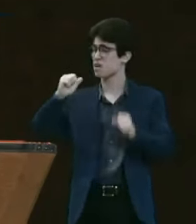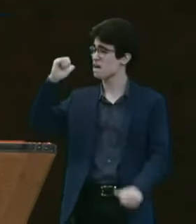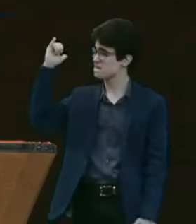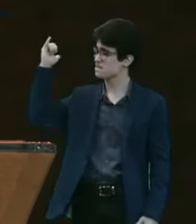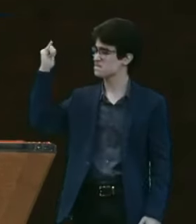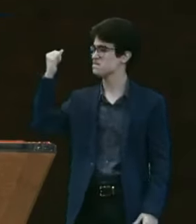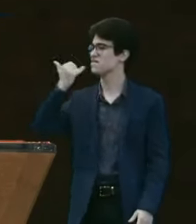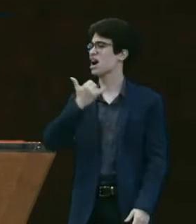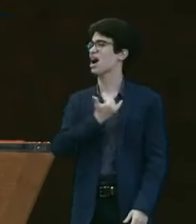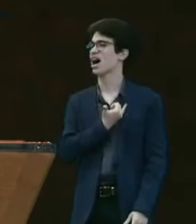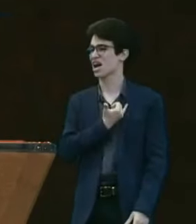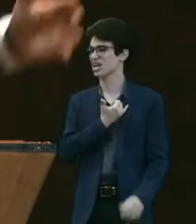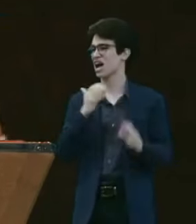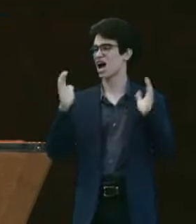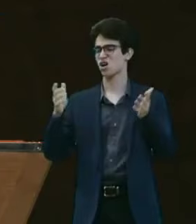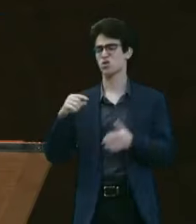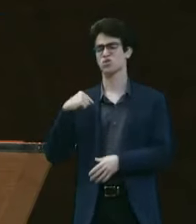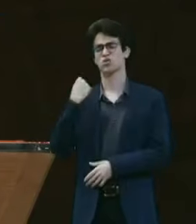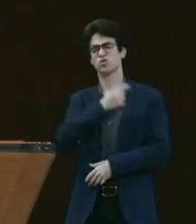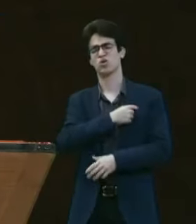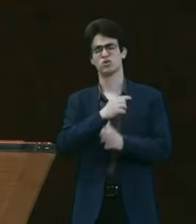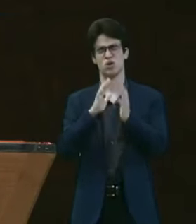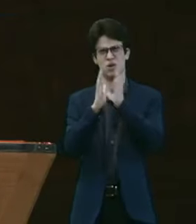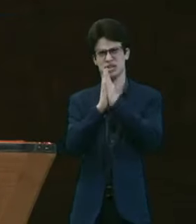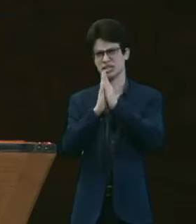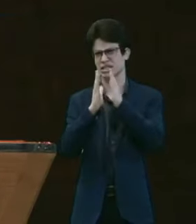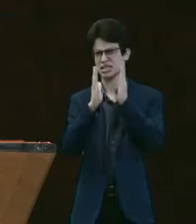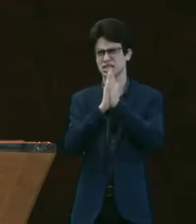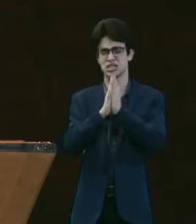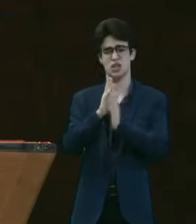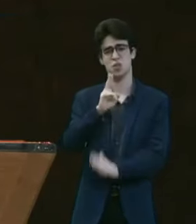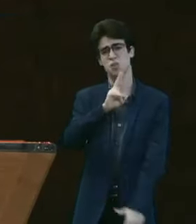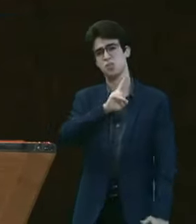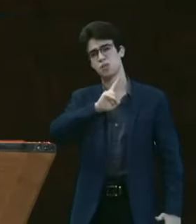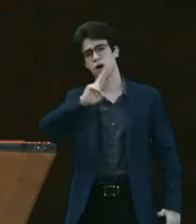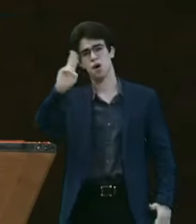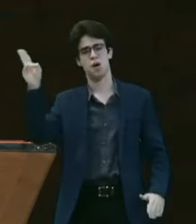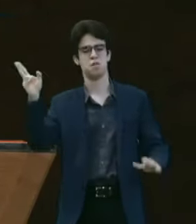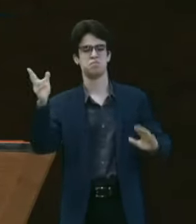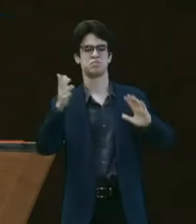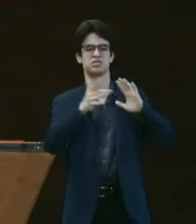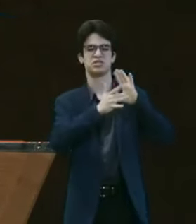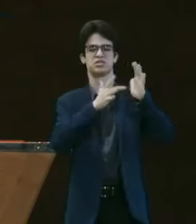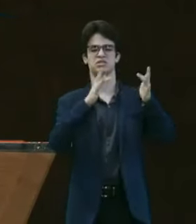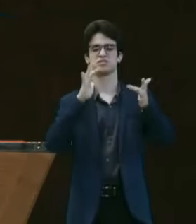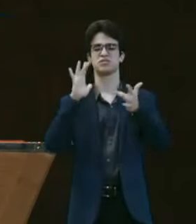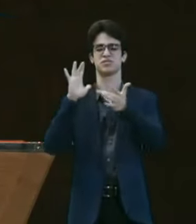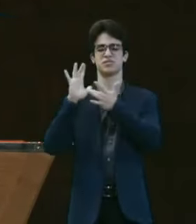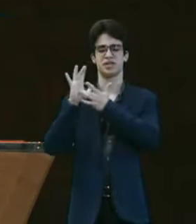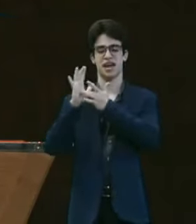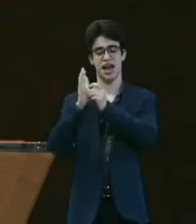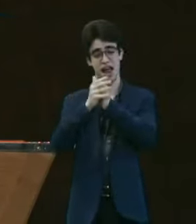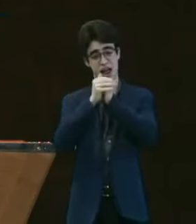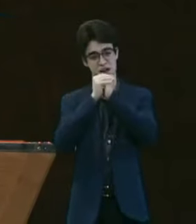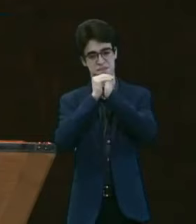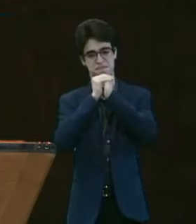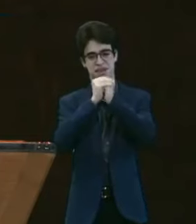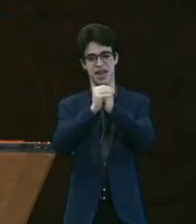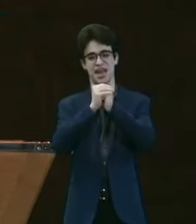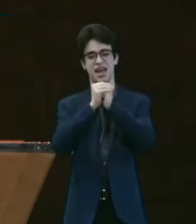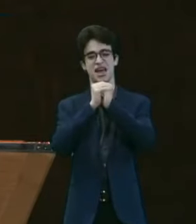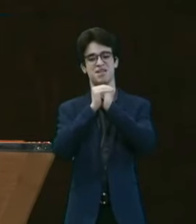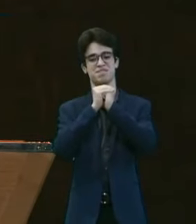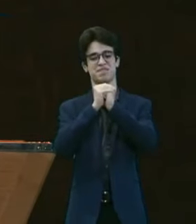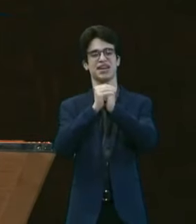conosco hoje. Essa é a nossa oração. Em nome de Jesus. Amém.